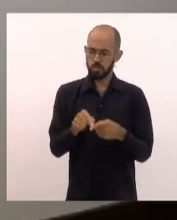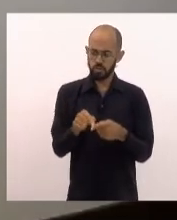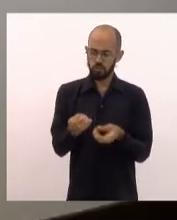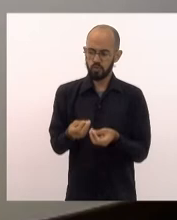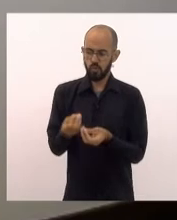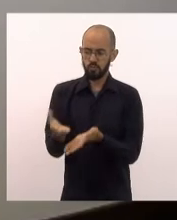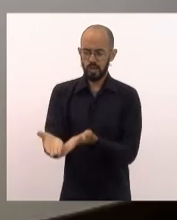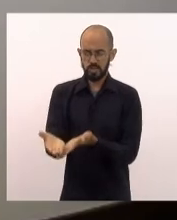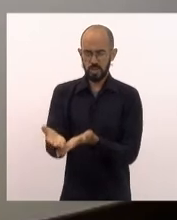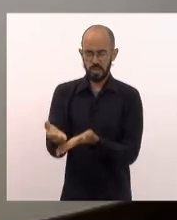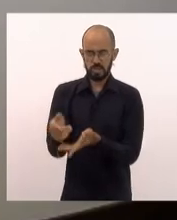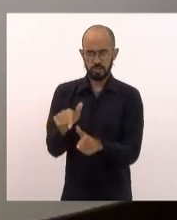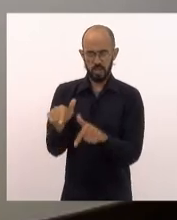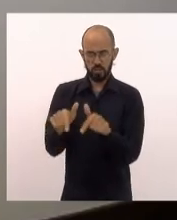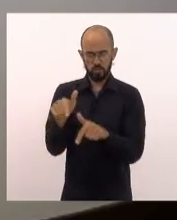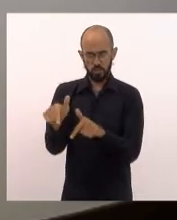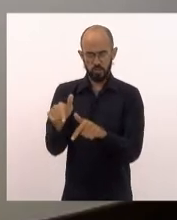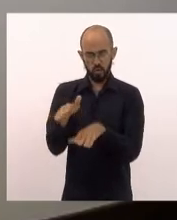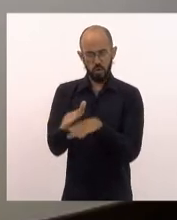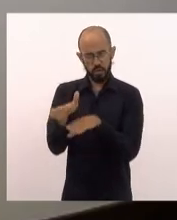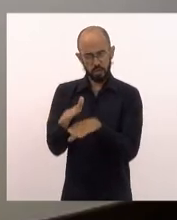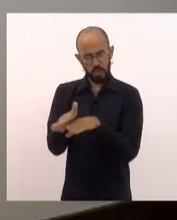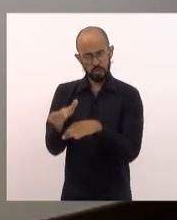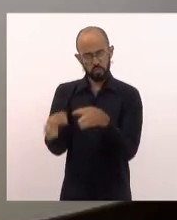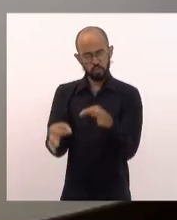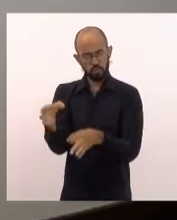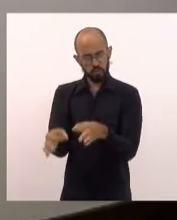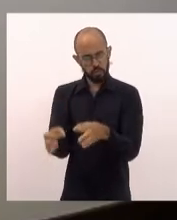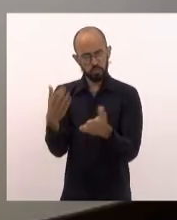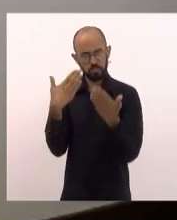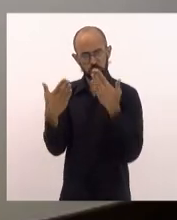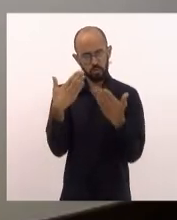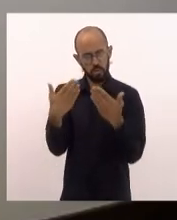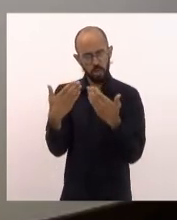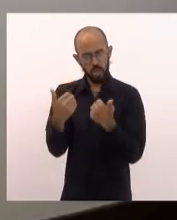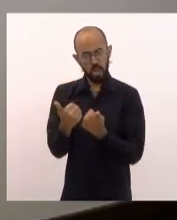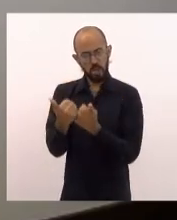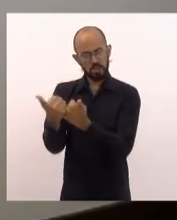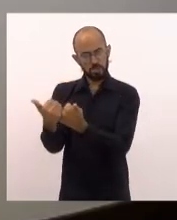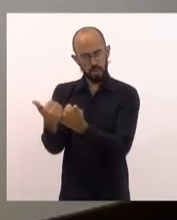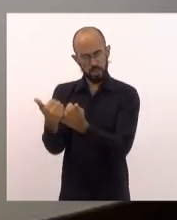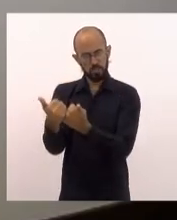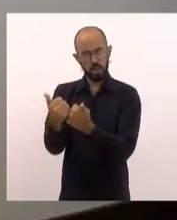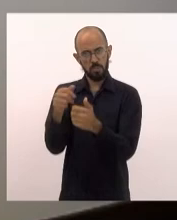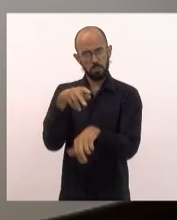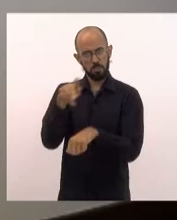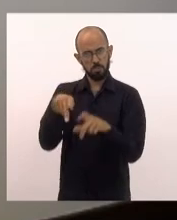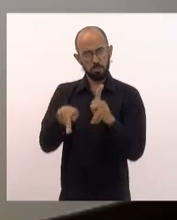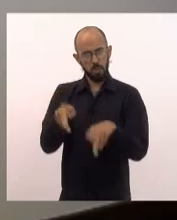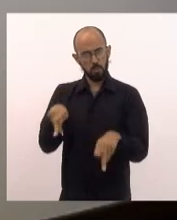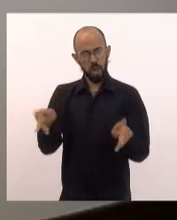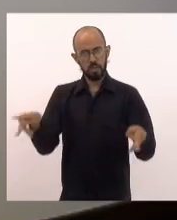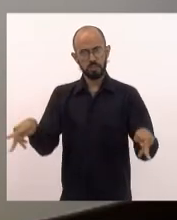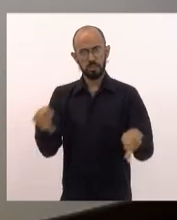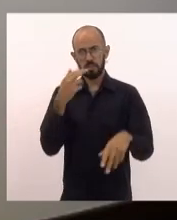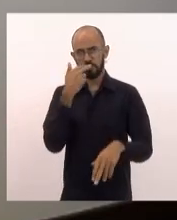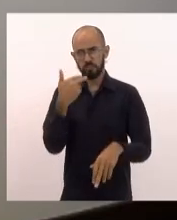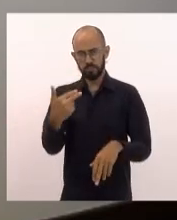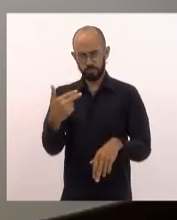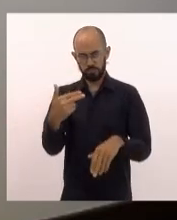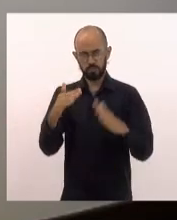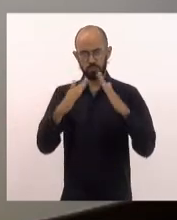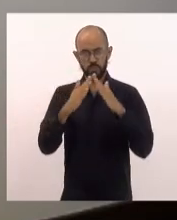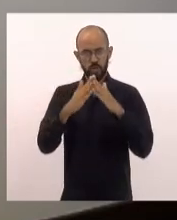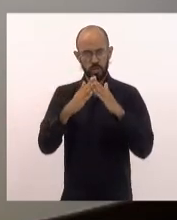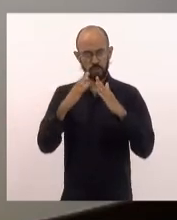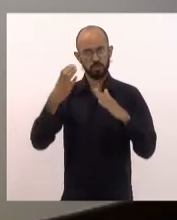de atendimento, orientação jurídica, psicológica e assistencial para a população de imigrantes residentes em Niterói, uma iniciativa importante